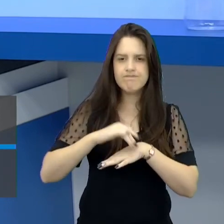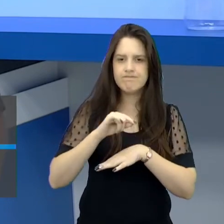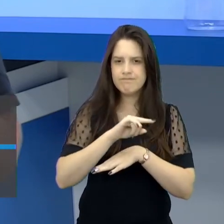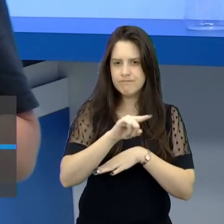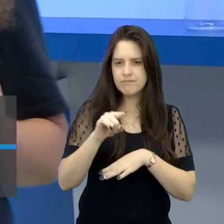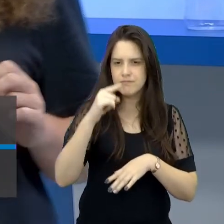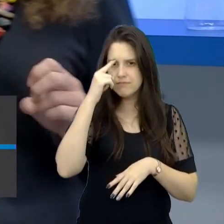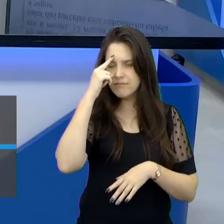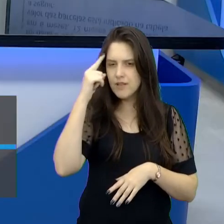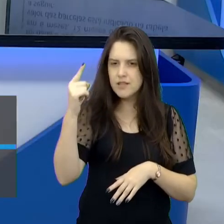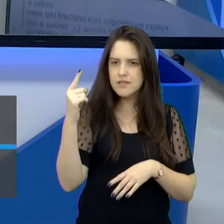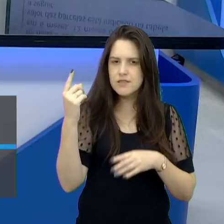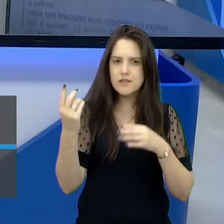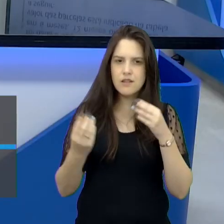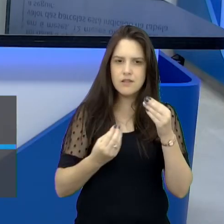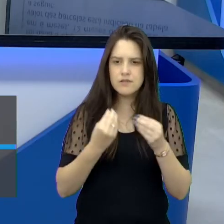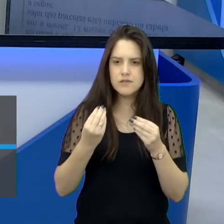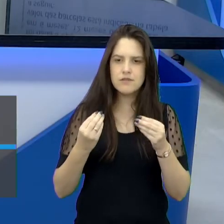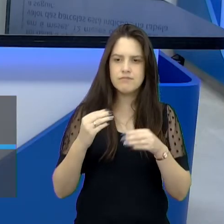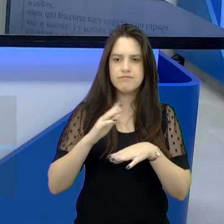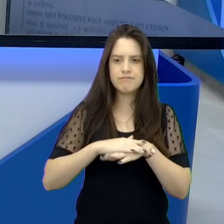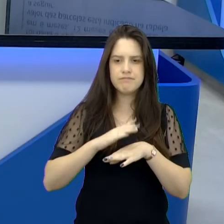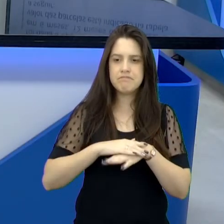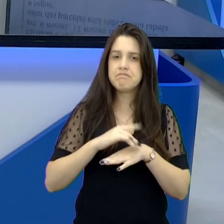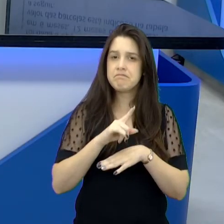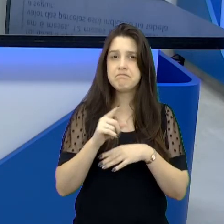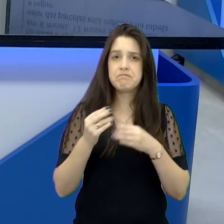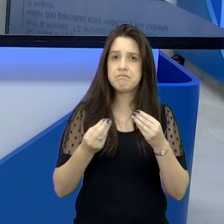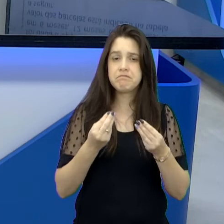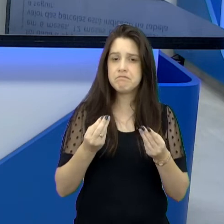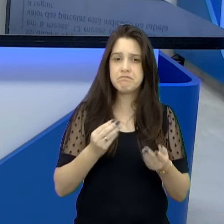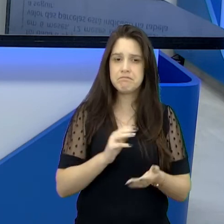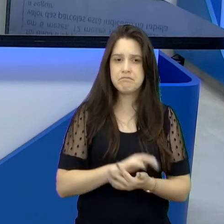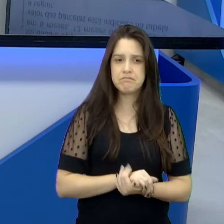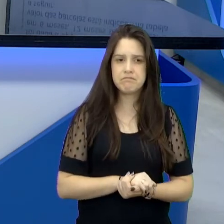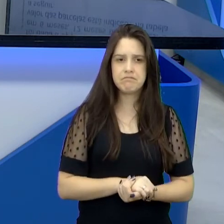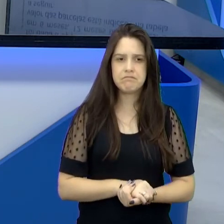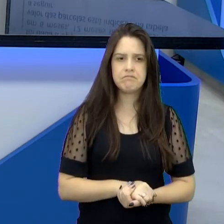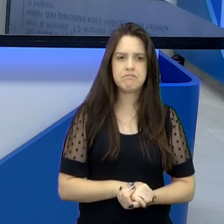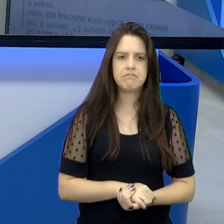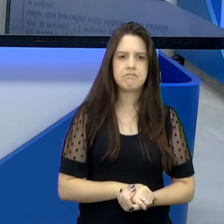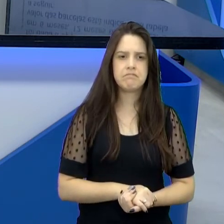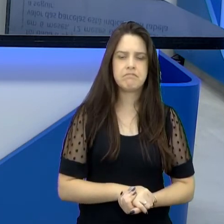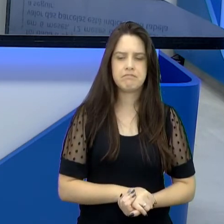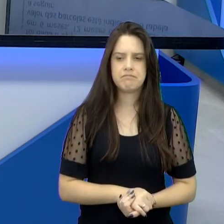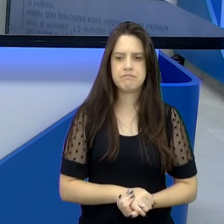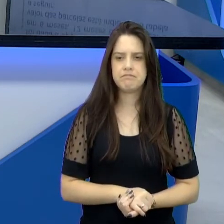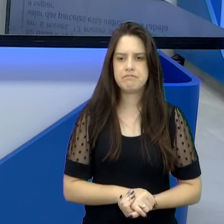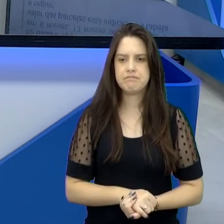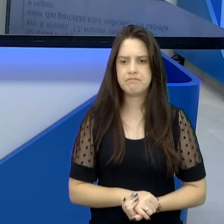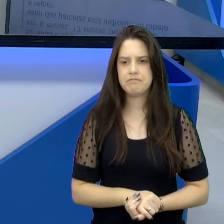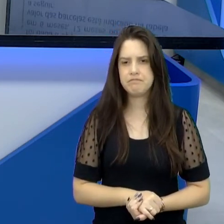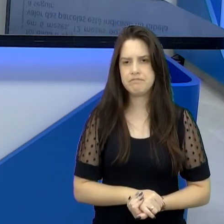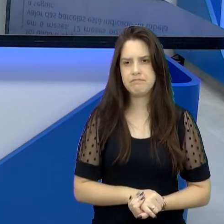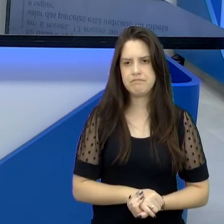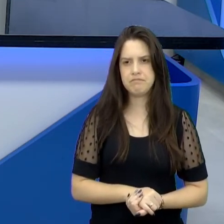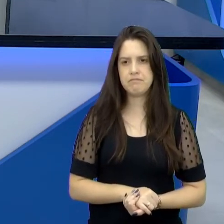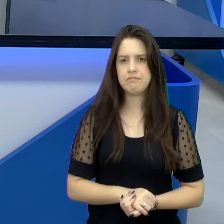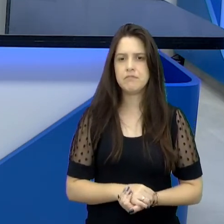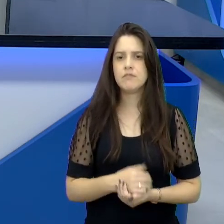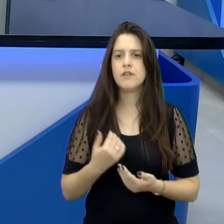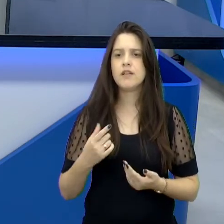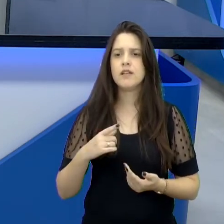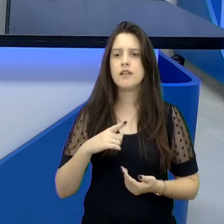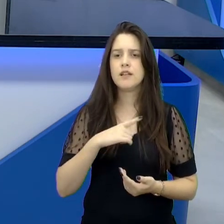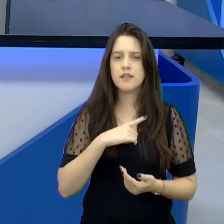tentar pensar aí nesse agora é com vocês. Deixa eu pegar a canetinha aqui, ó. Então, sempre aí na aula